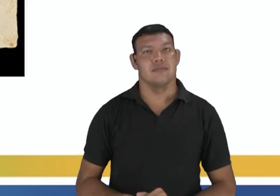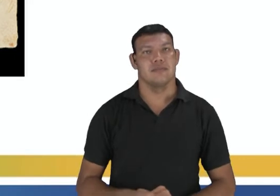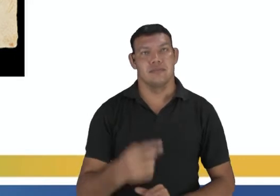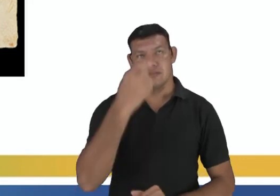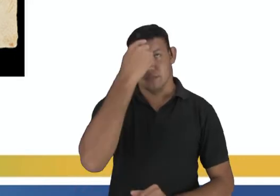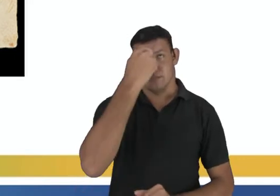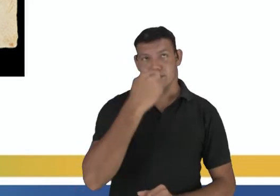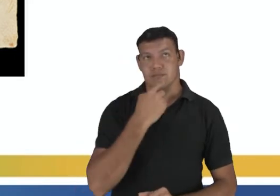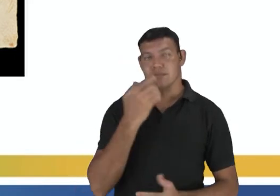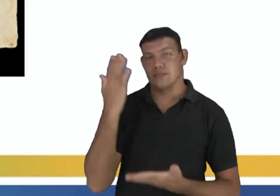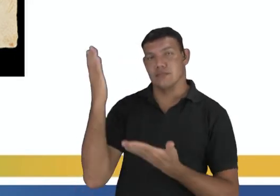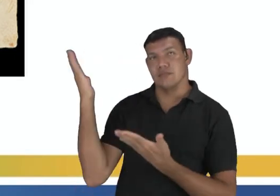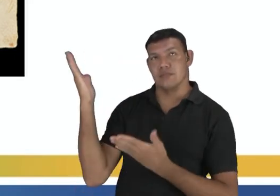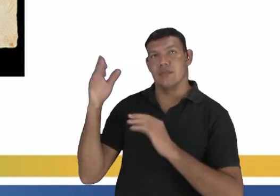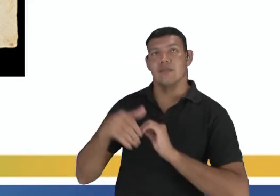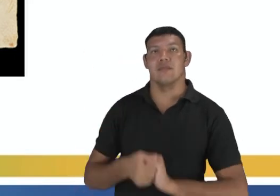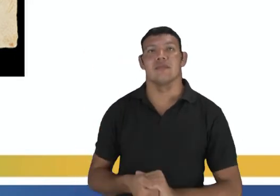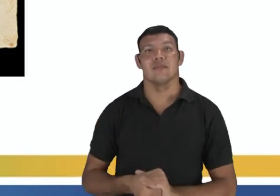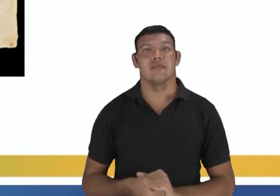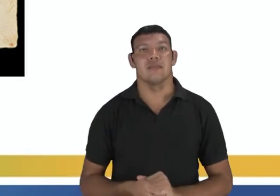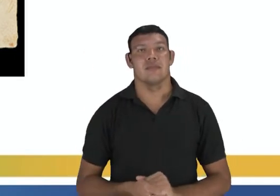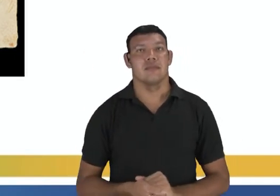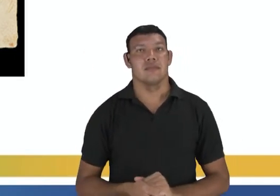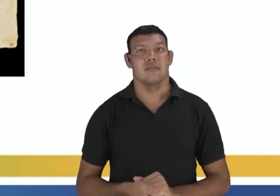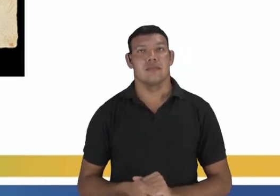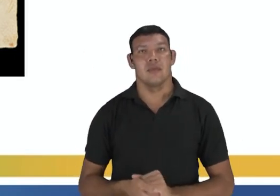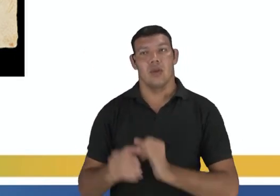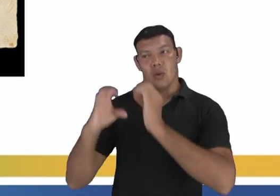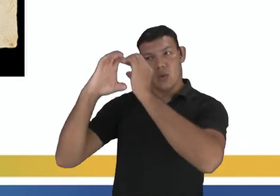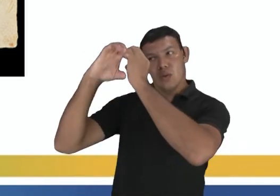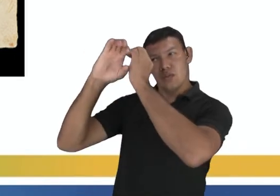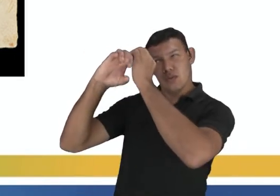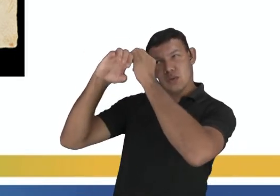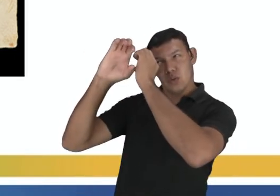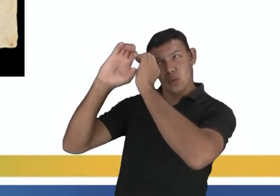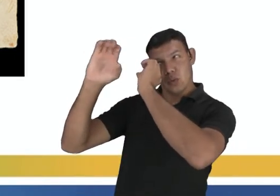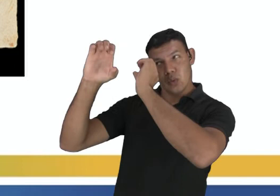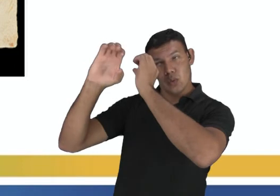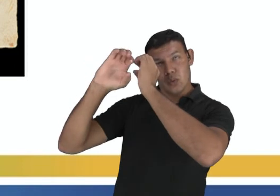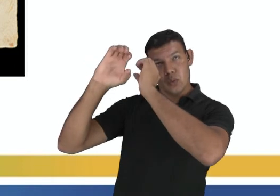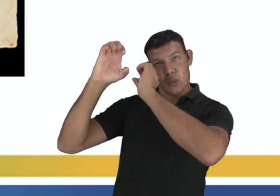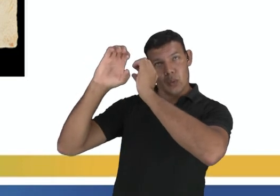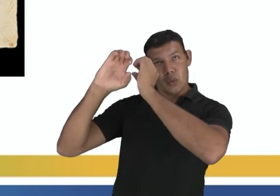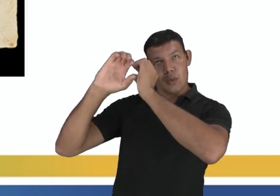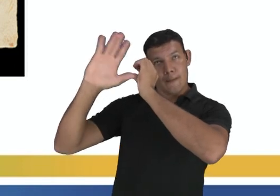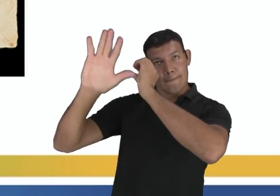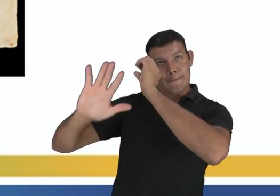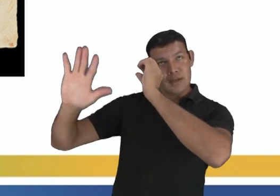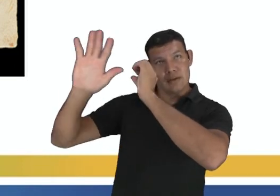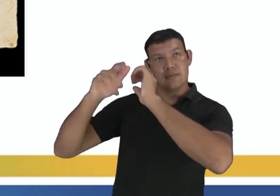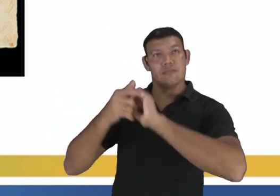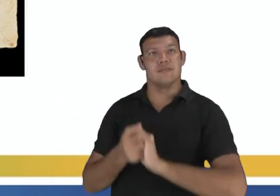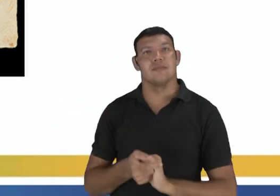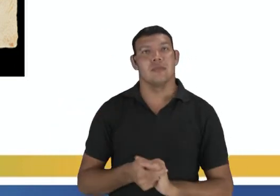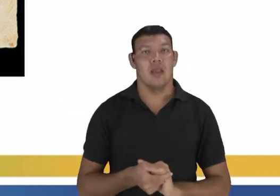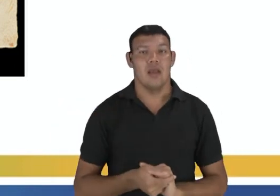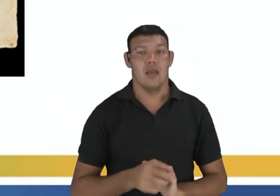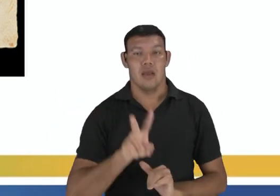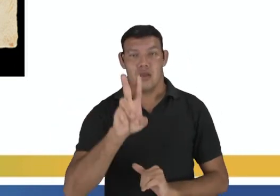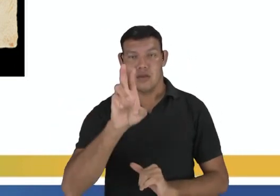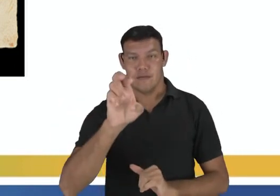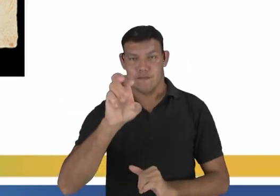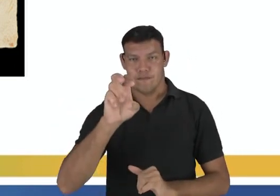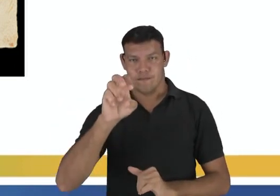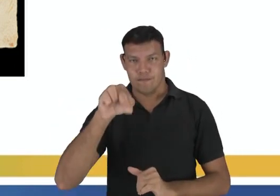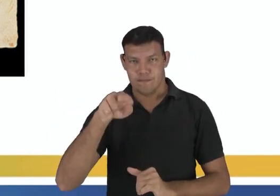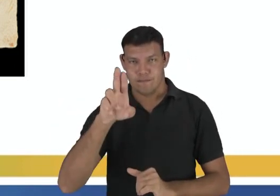superior mostra a foto da luneta, e ele comprovou a sua teoria baseada nas fases de Vênus. Ou